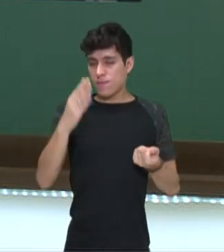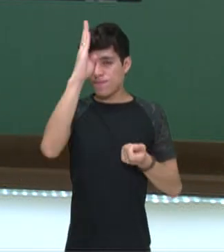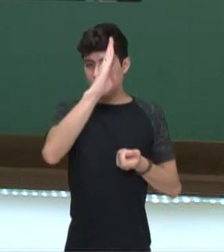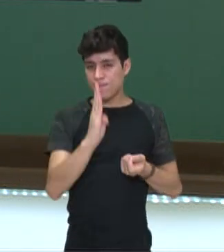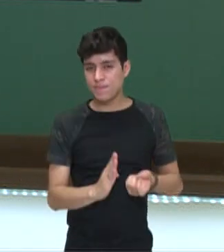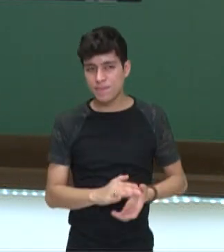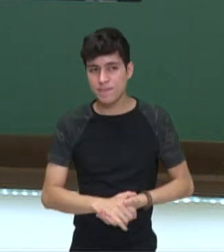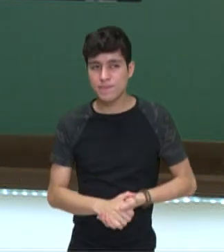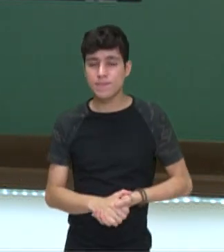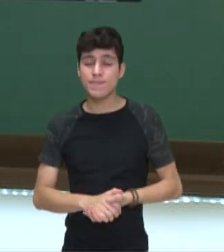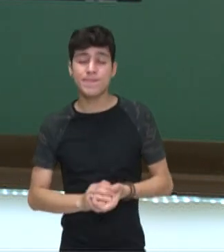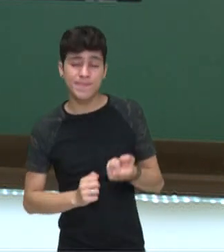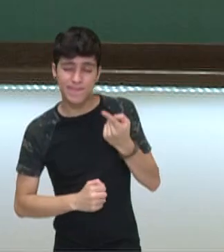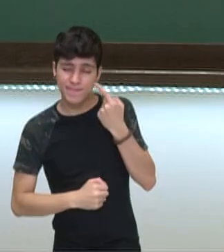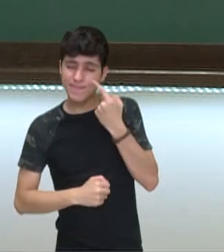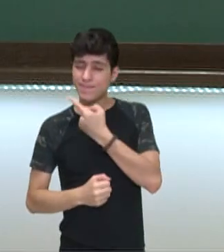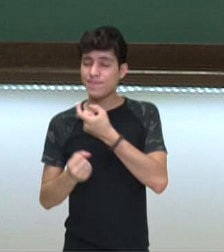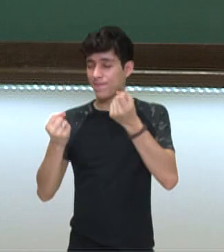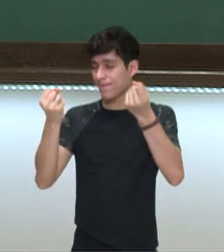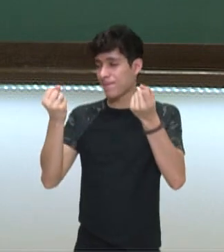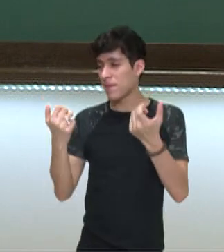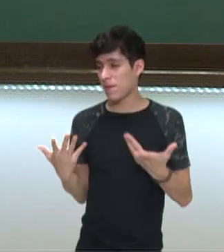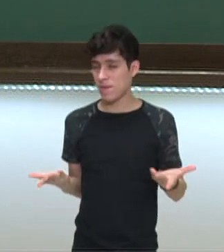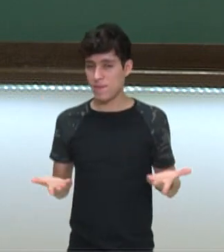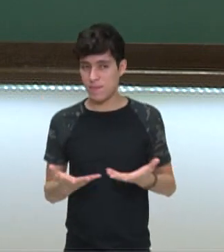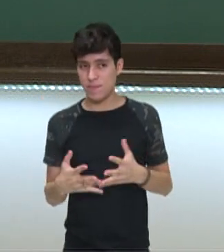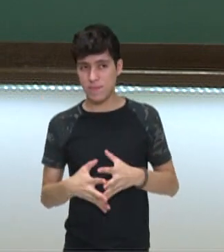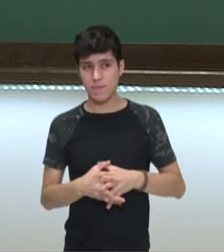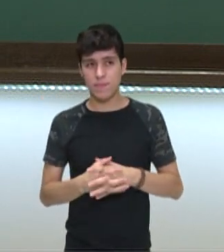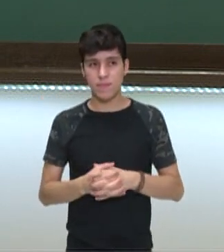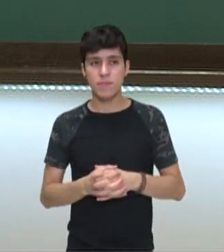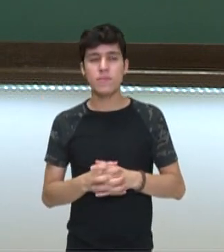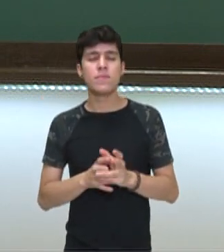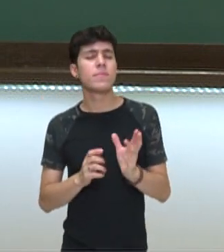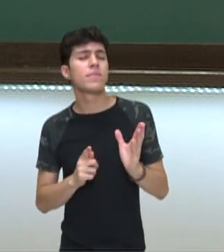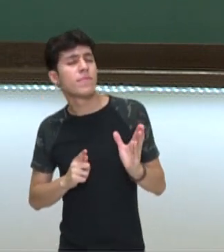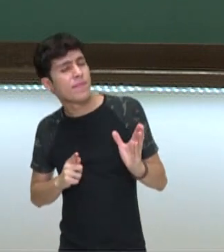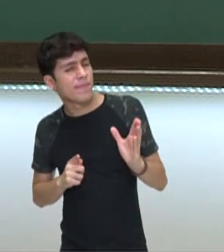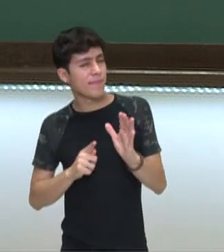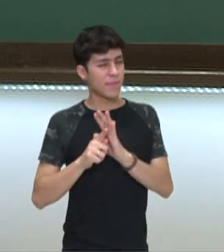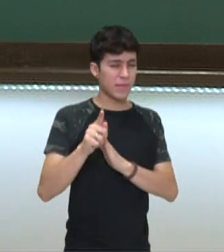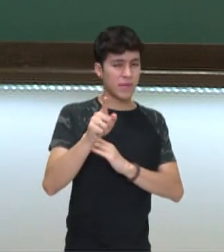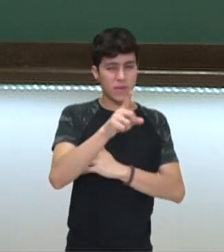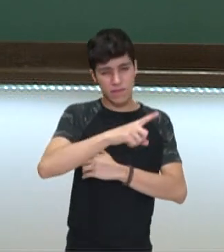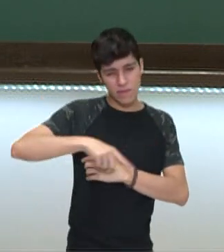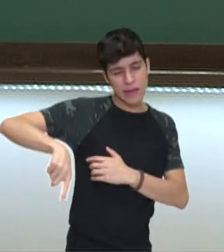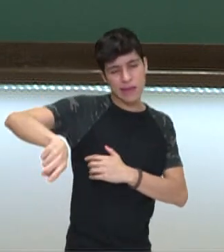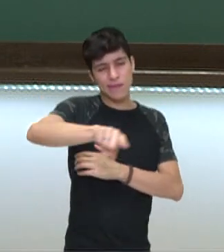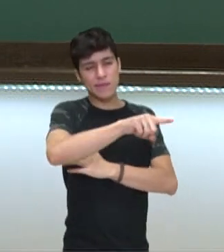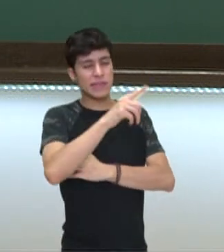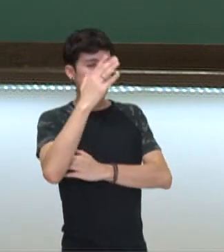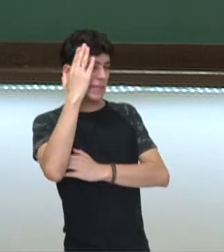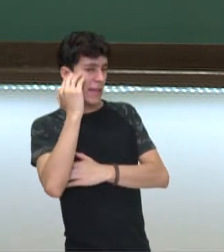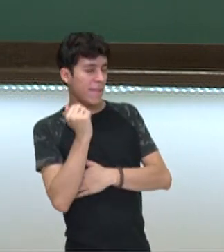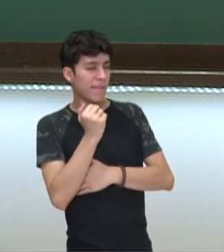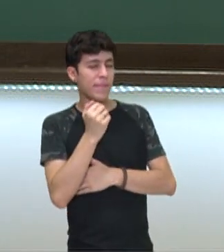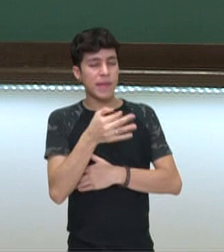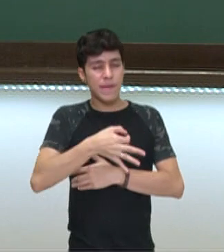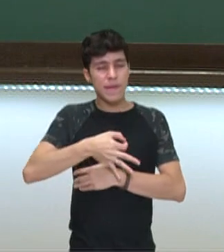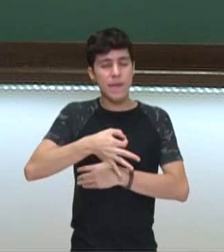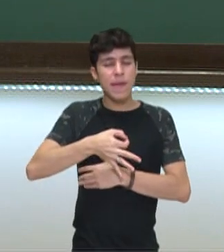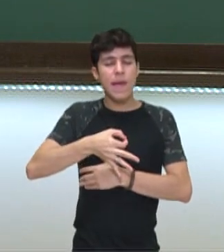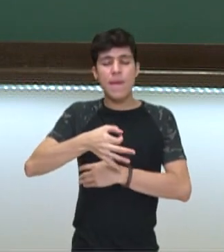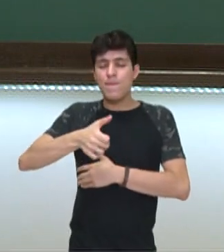Então, vamos para a nossa problematização agora. Dentro dela, eu pergunto para vocês, você sabia que uma das bebidinhas mais tradicionais de